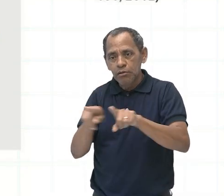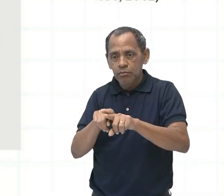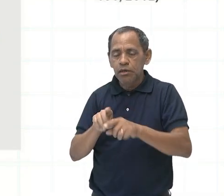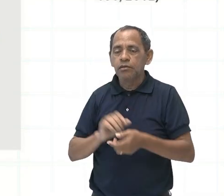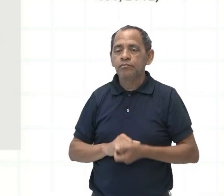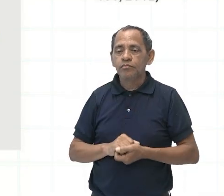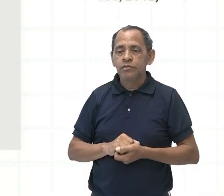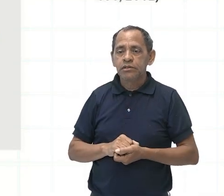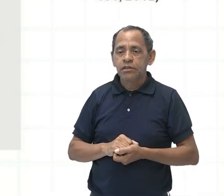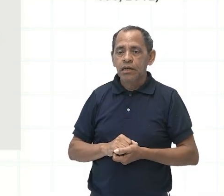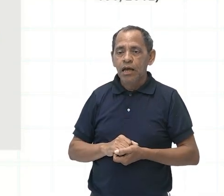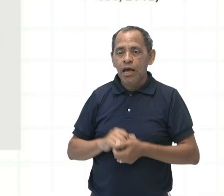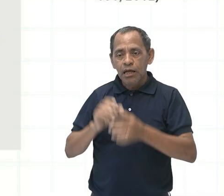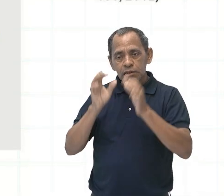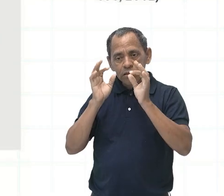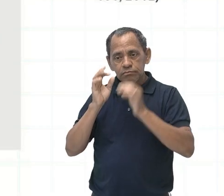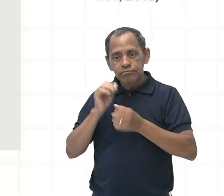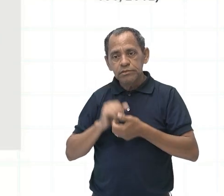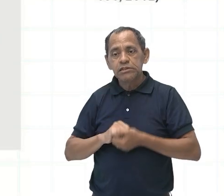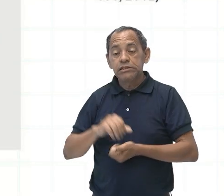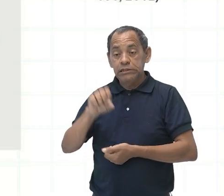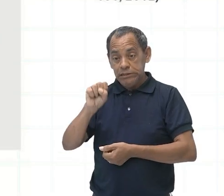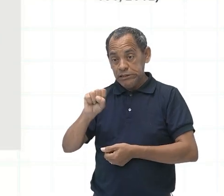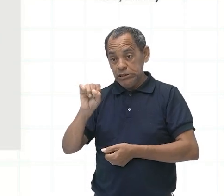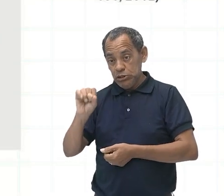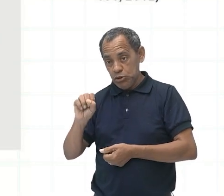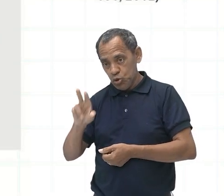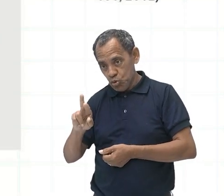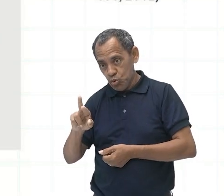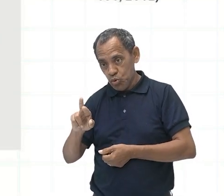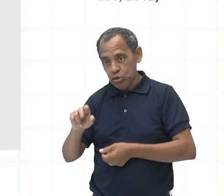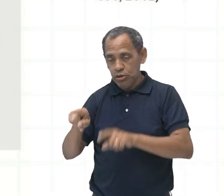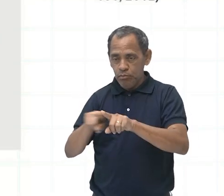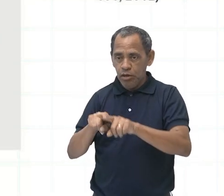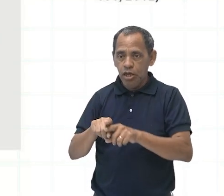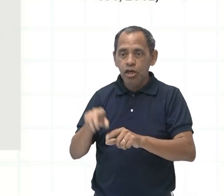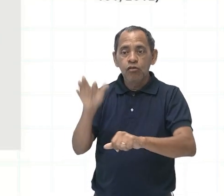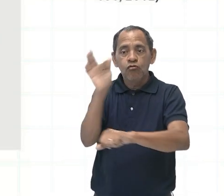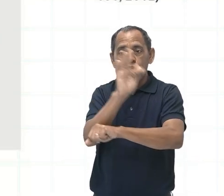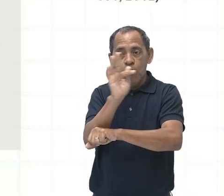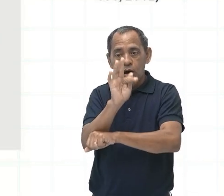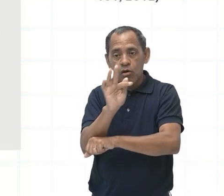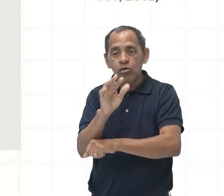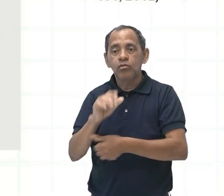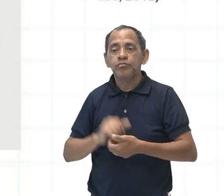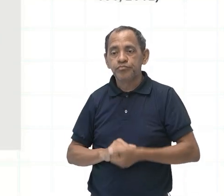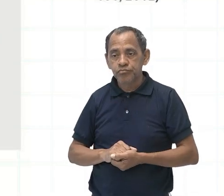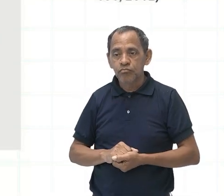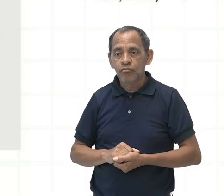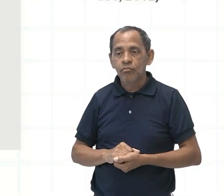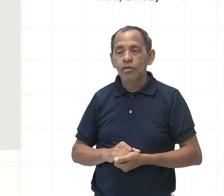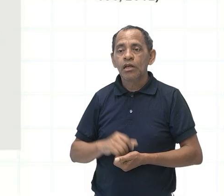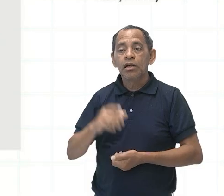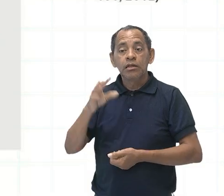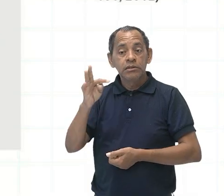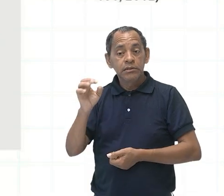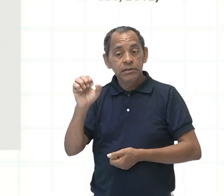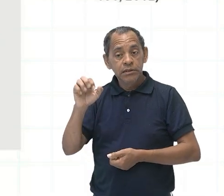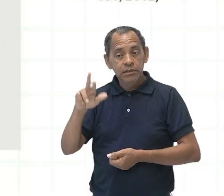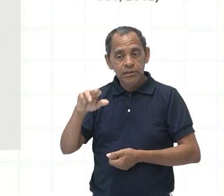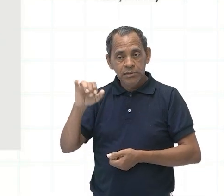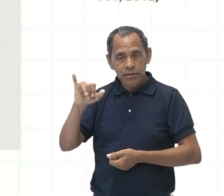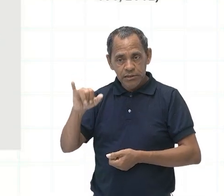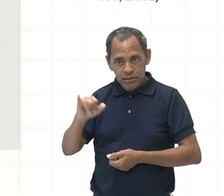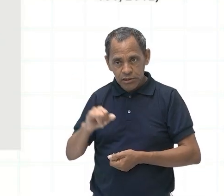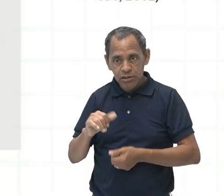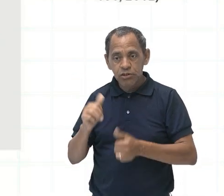notem que aí ele utiliza o termo senhor, que é mais formal. Terei, em vez de vou ter, né? Terei, vai ser